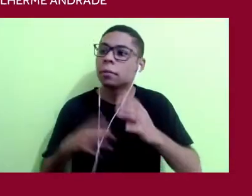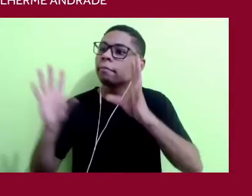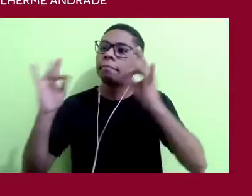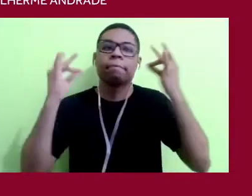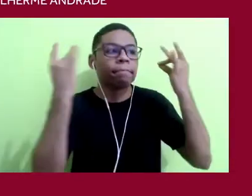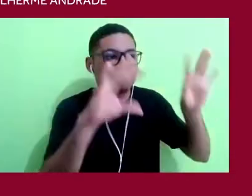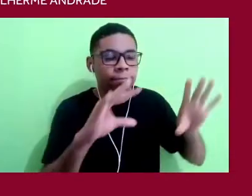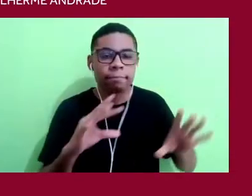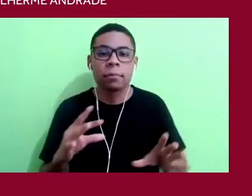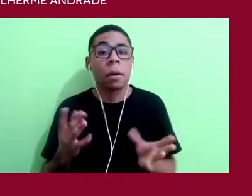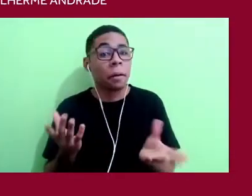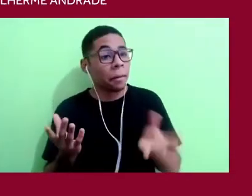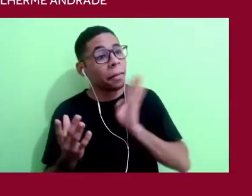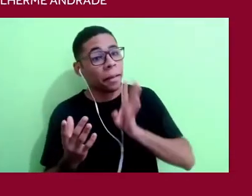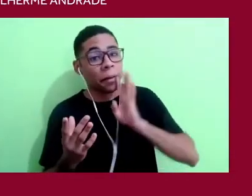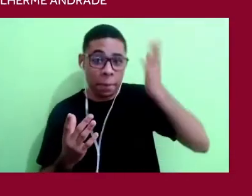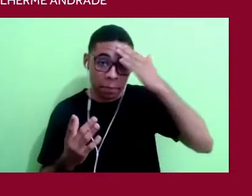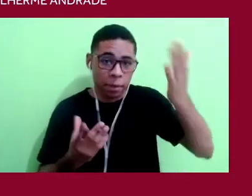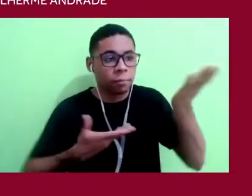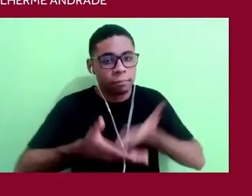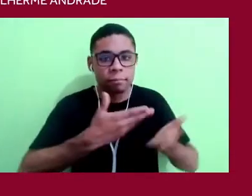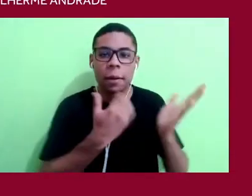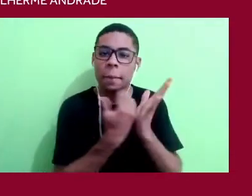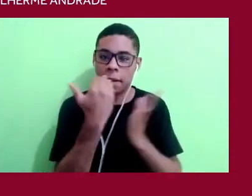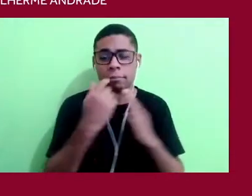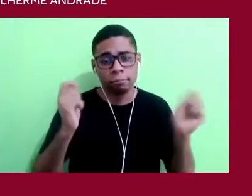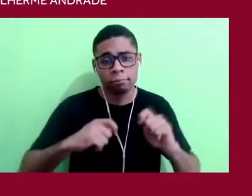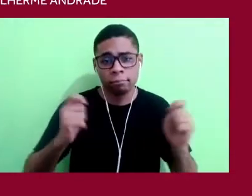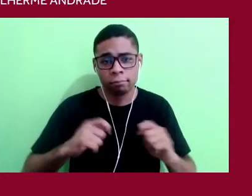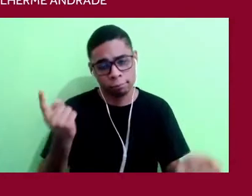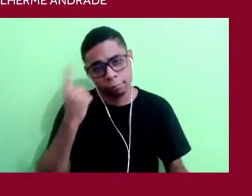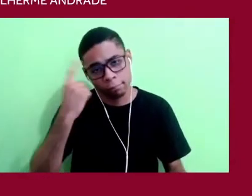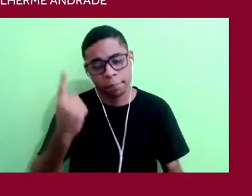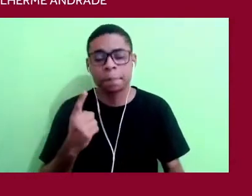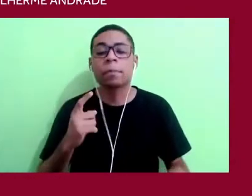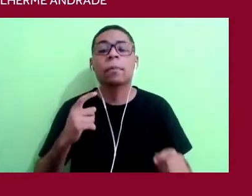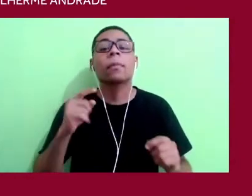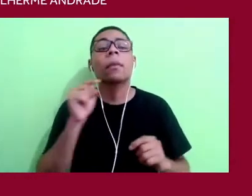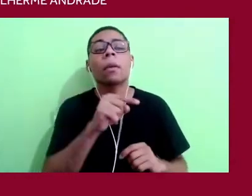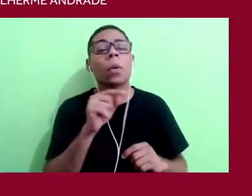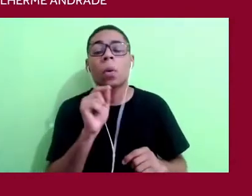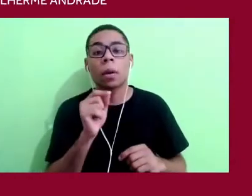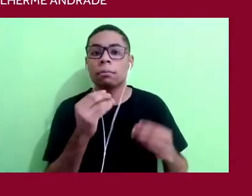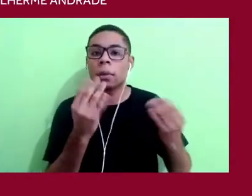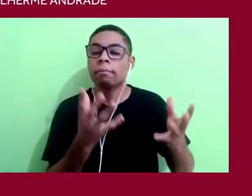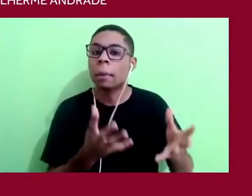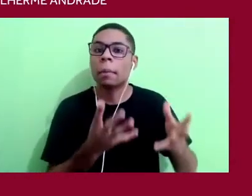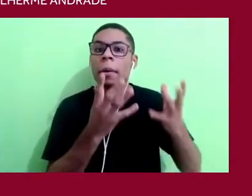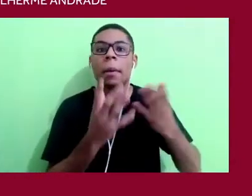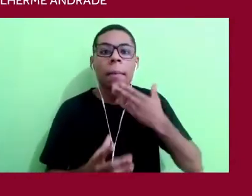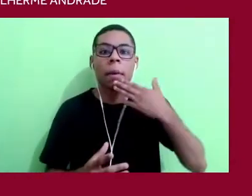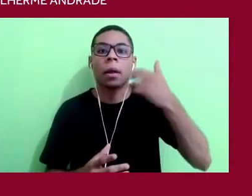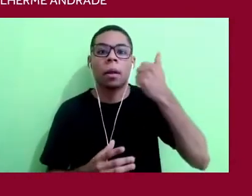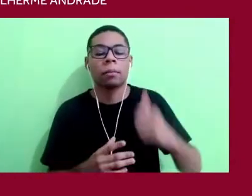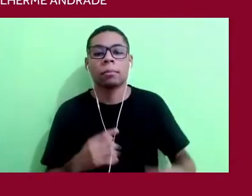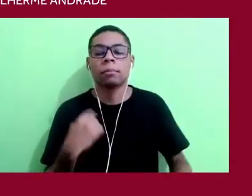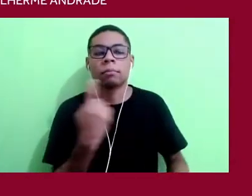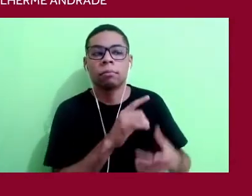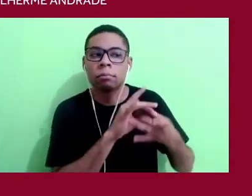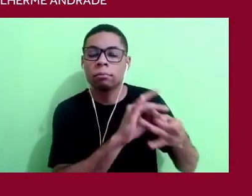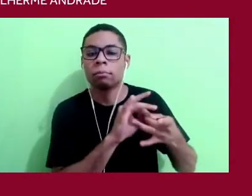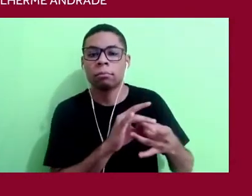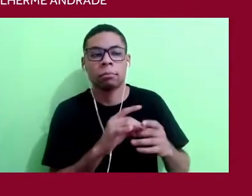criar um diálogo a partir do nosso conteúdo, né? E ali conseguir fortalecer os nossos laços com a